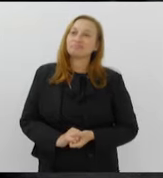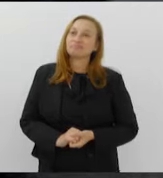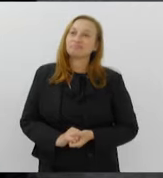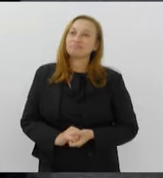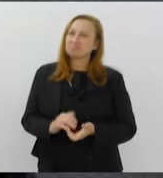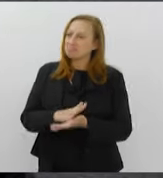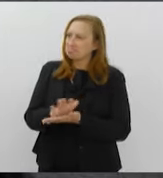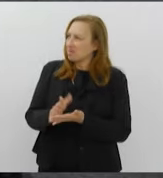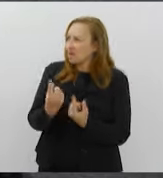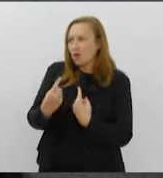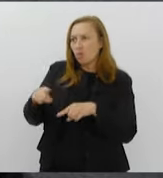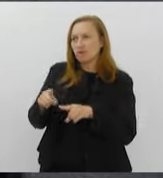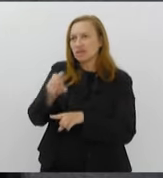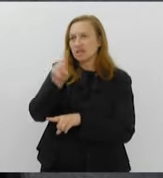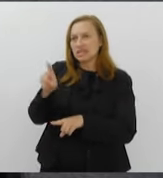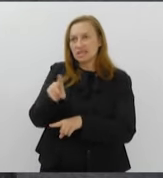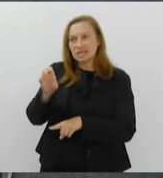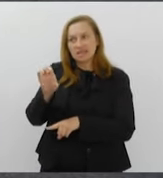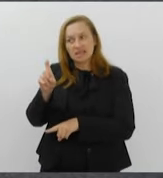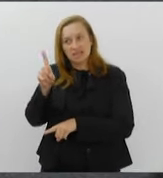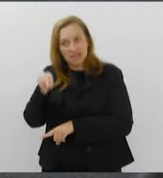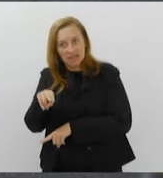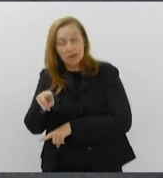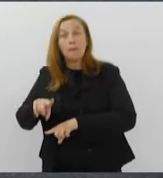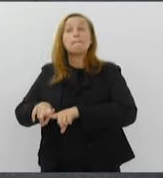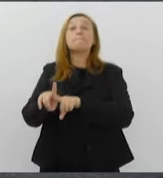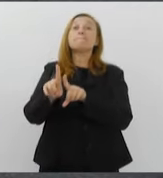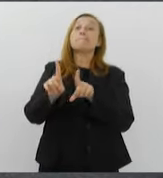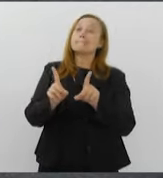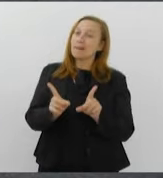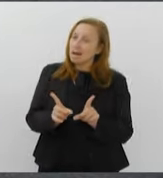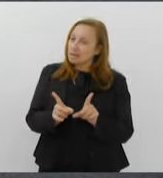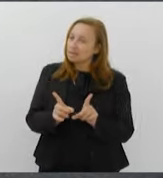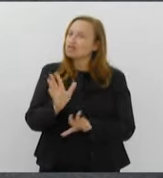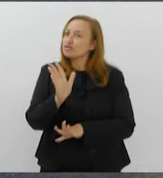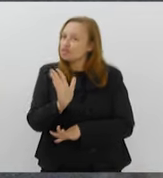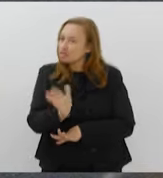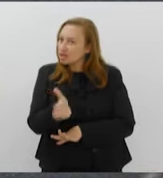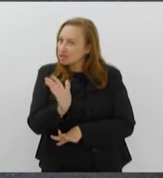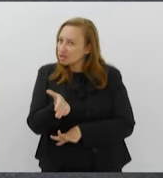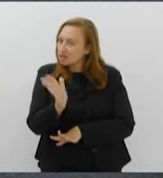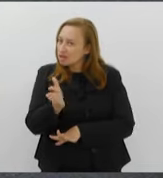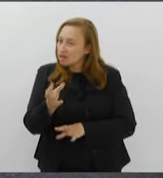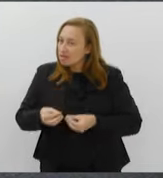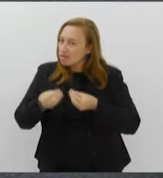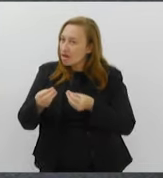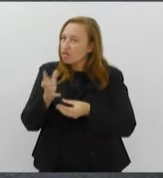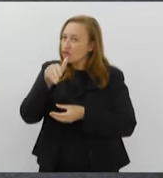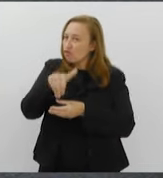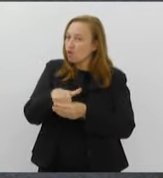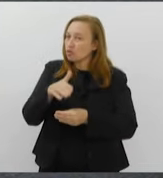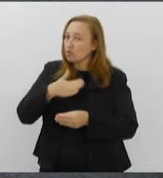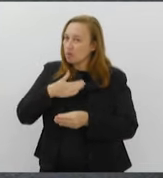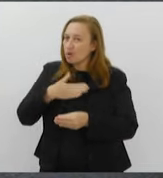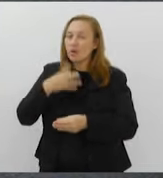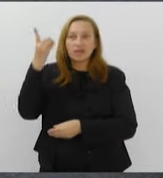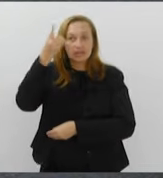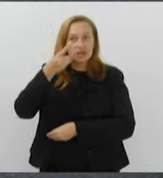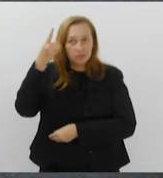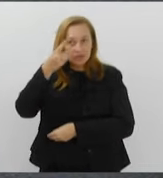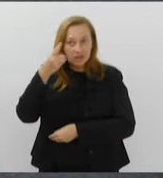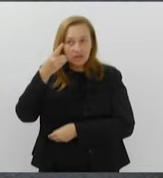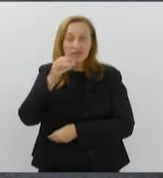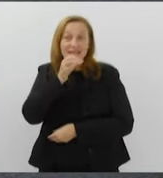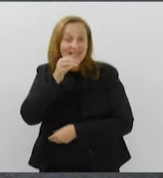Nada contra a deputada Zeidan, mas eu já tinha dado o meu voto à deputada tanto